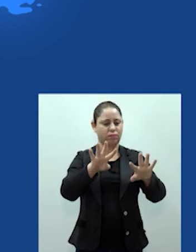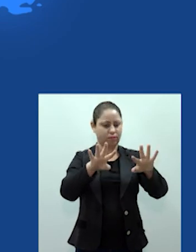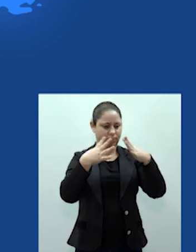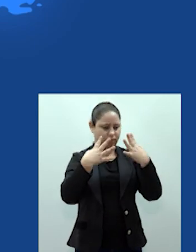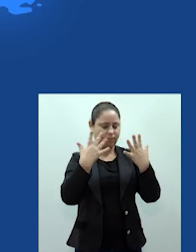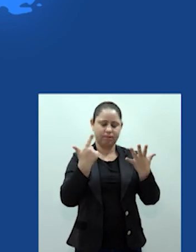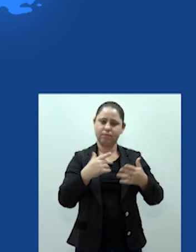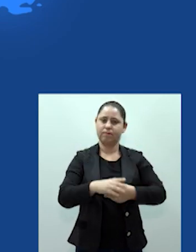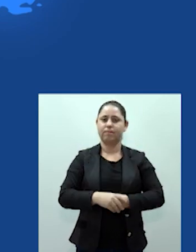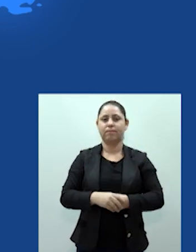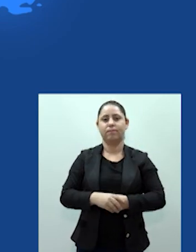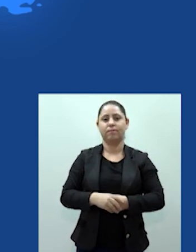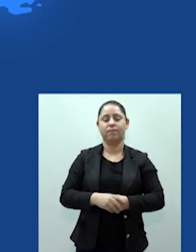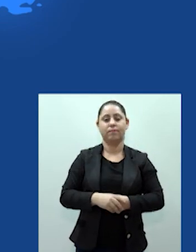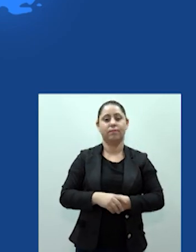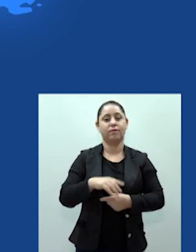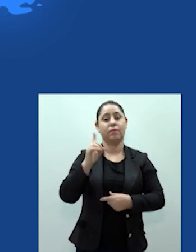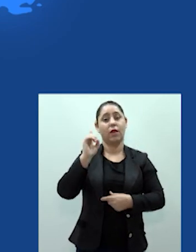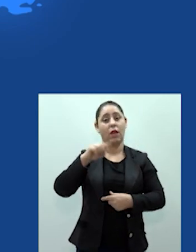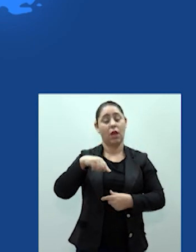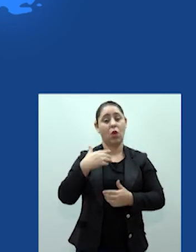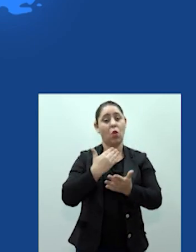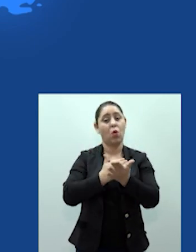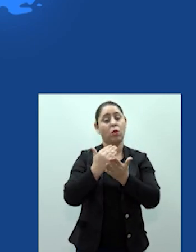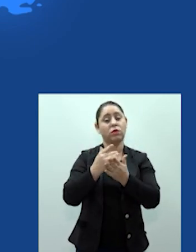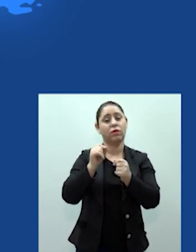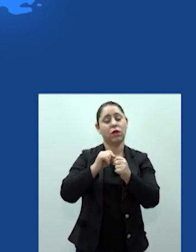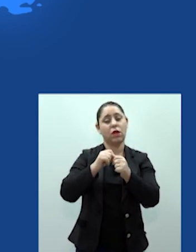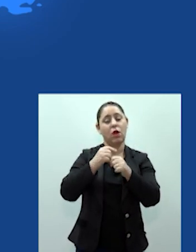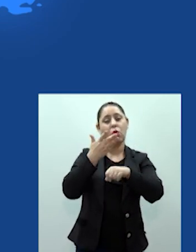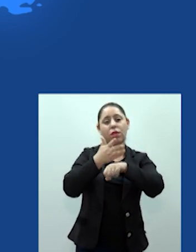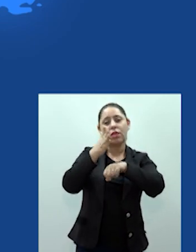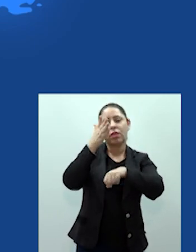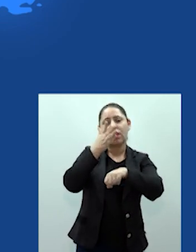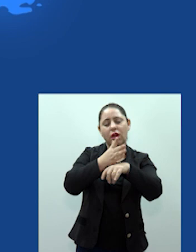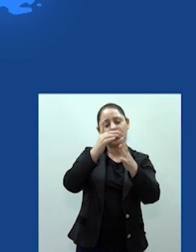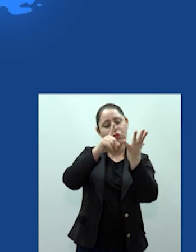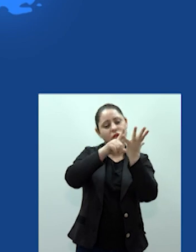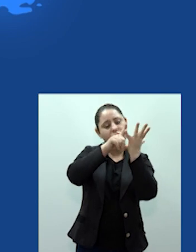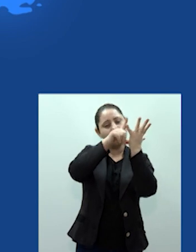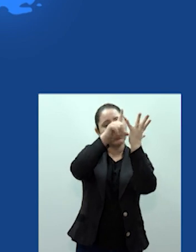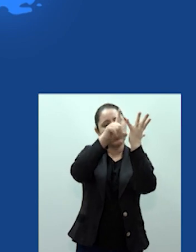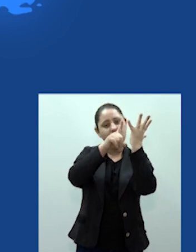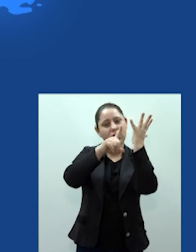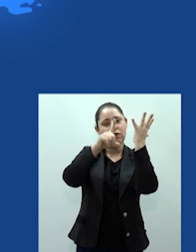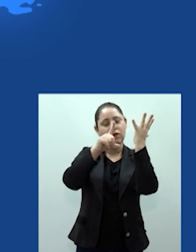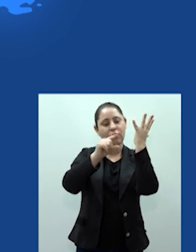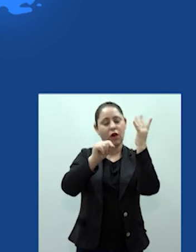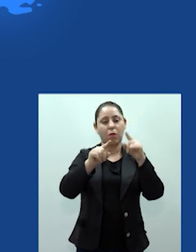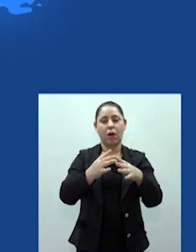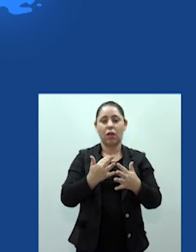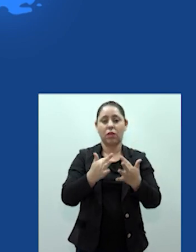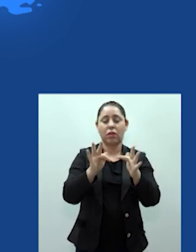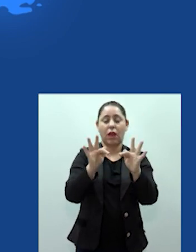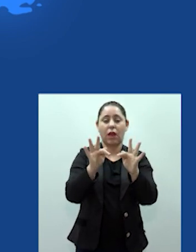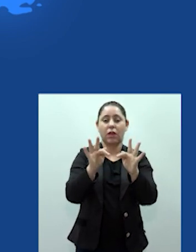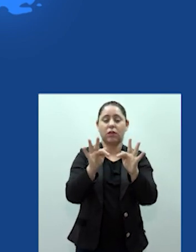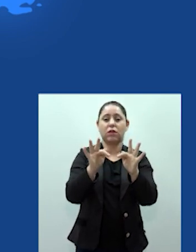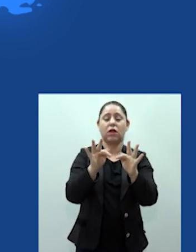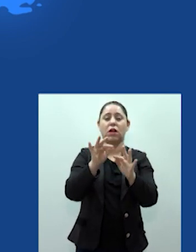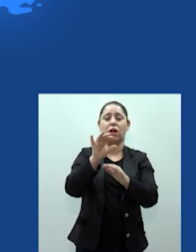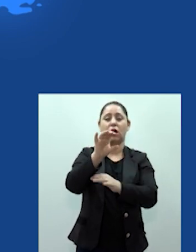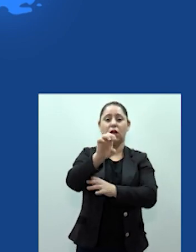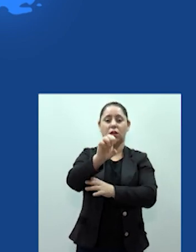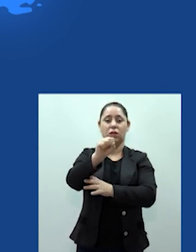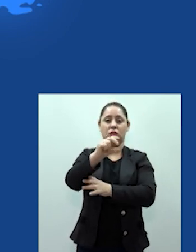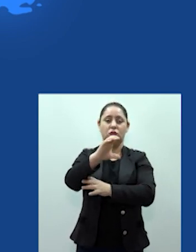me chamando a atenção. Aí depois eu comecei a fazer alguns testes em folha, só que mais focado numa técnica que chama